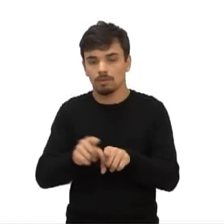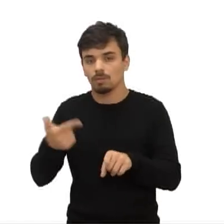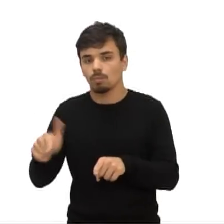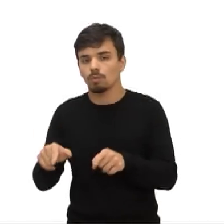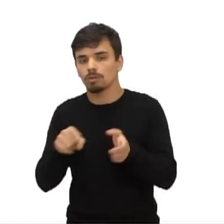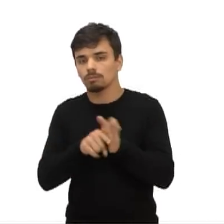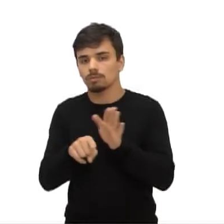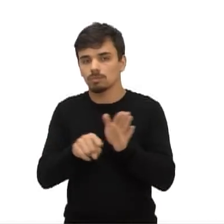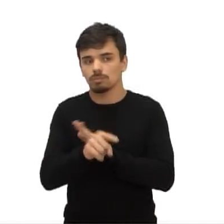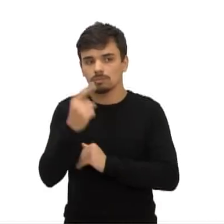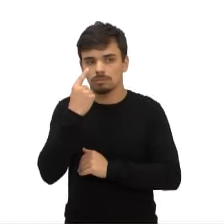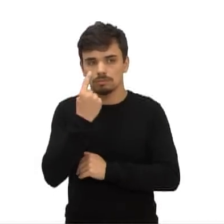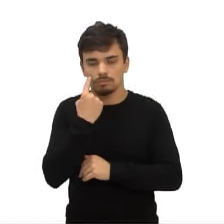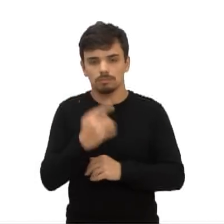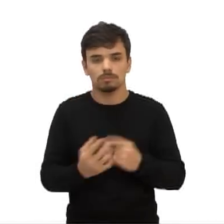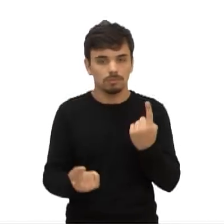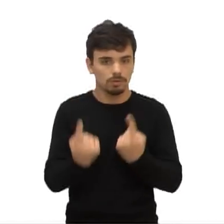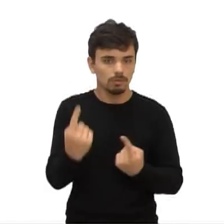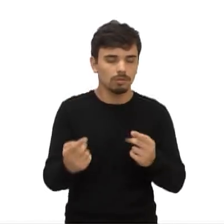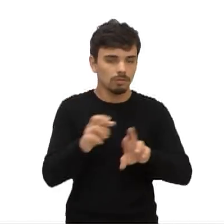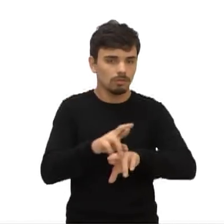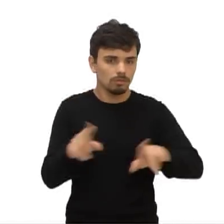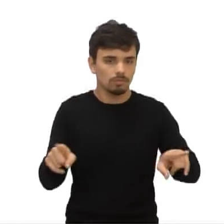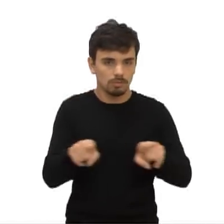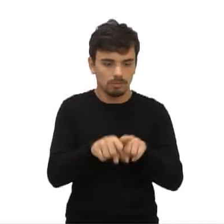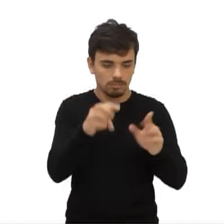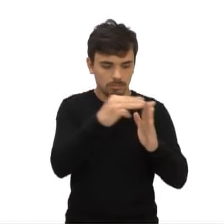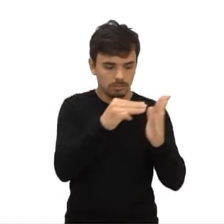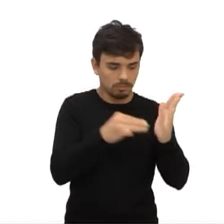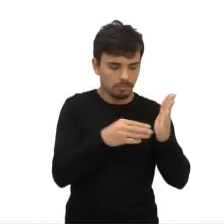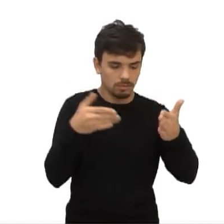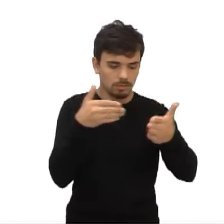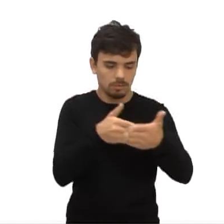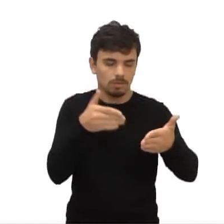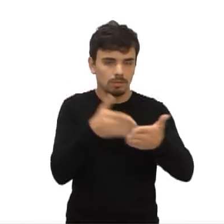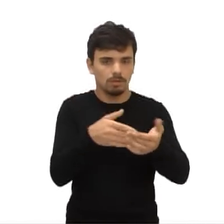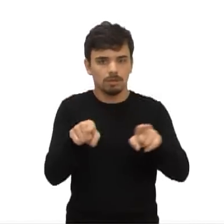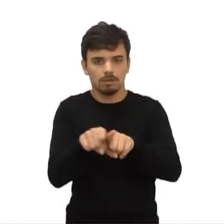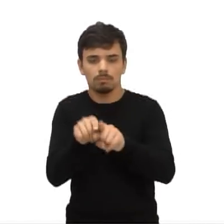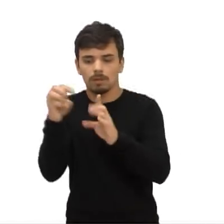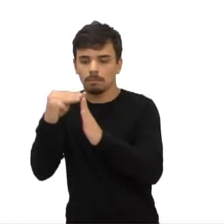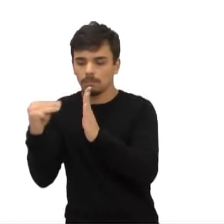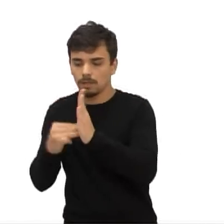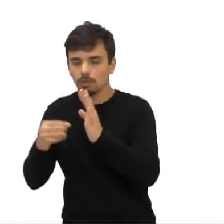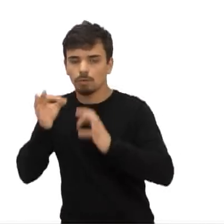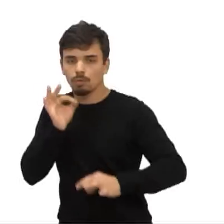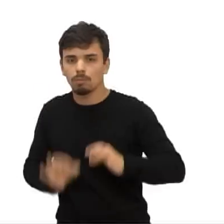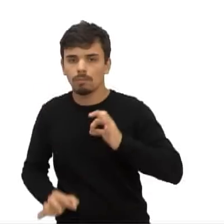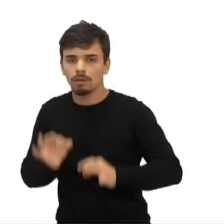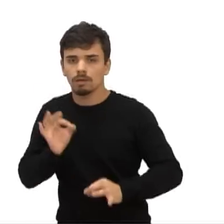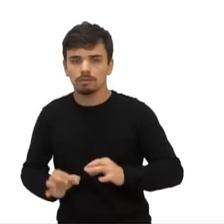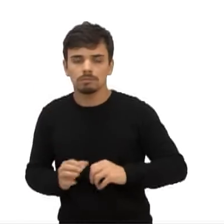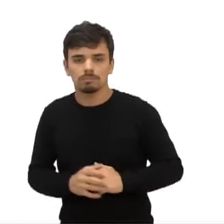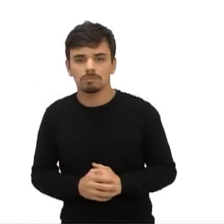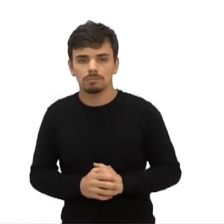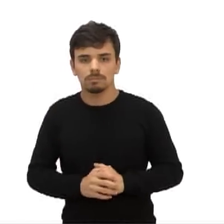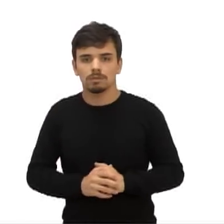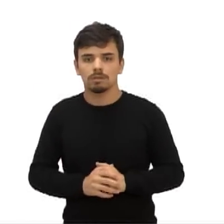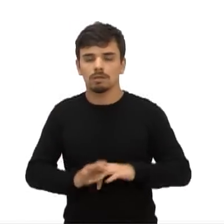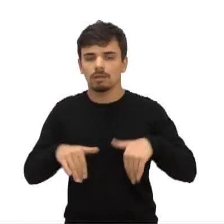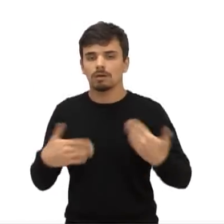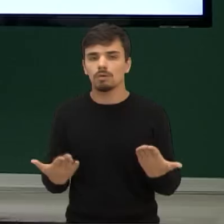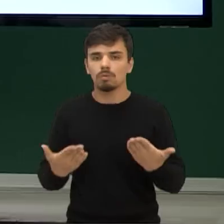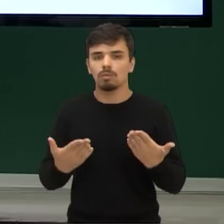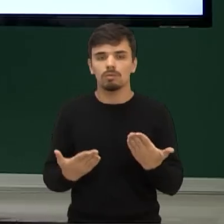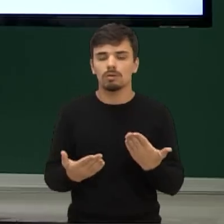aqui. Qual a diferença entre métodos de barreira e métodos comportamentais? Quanto ao